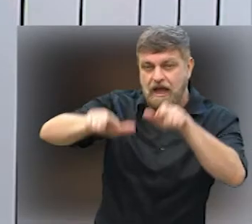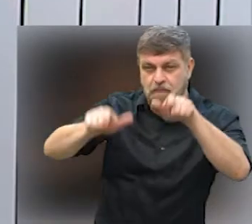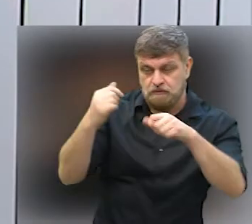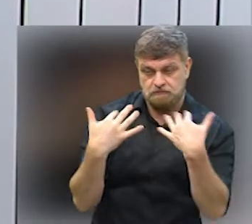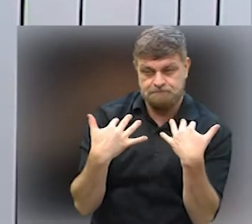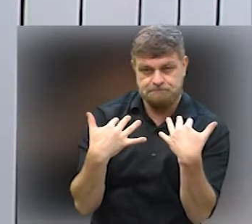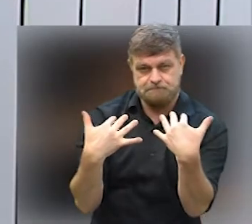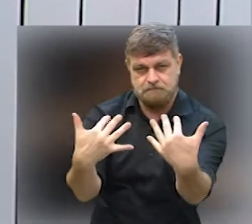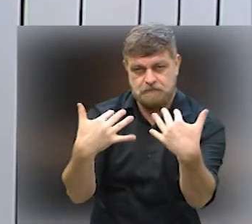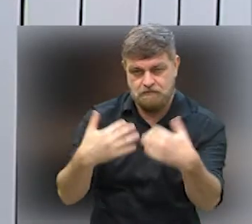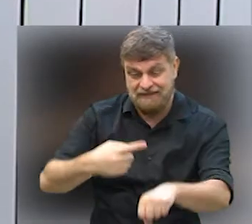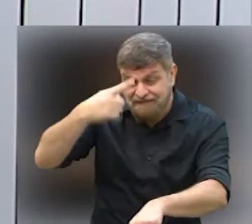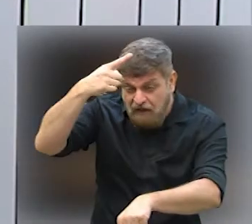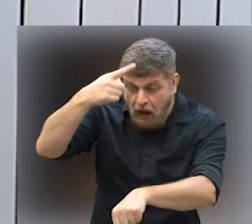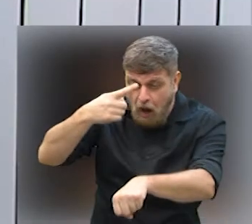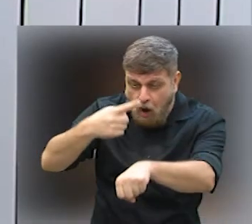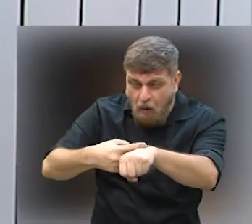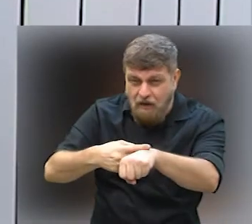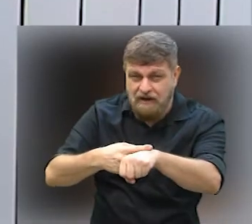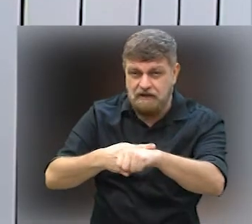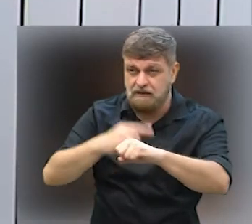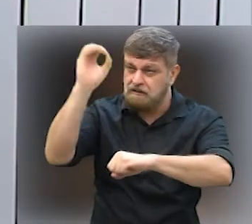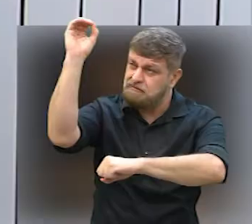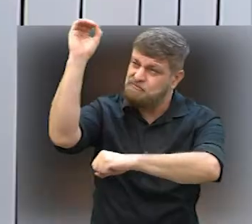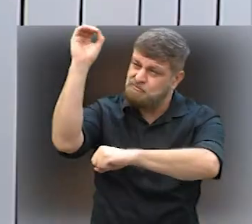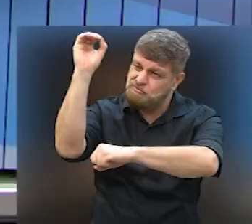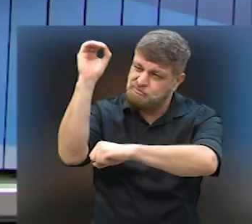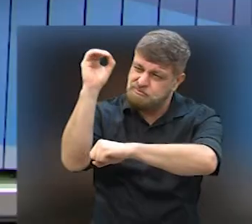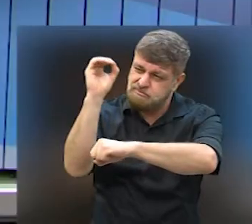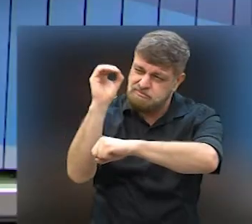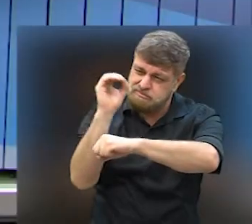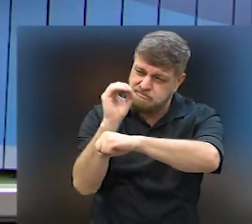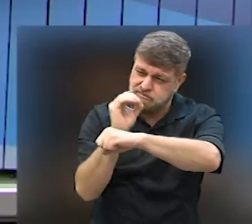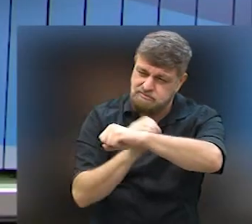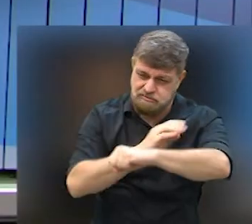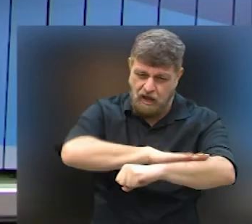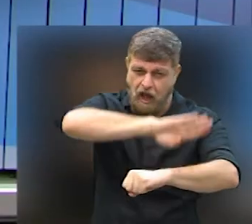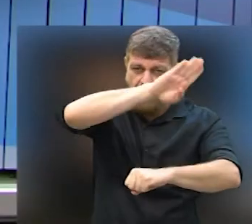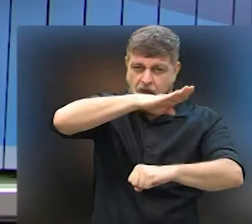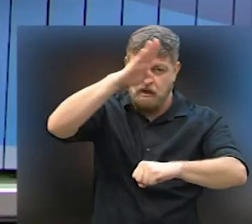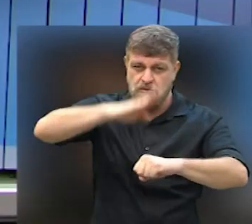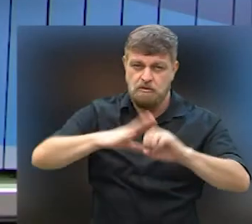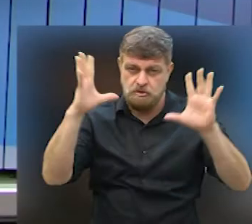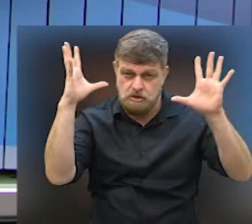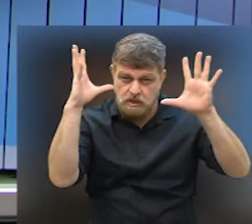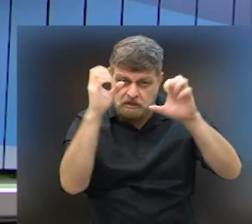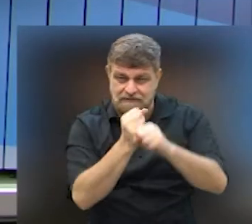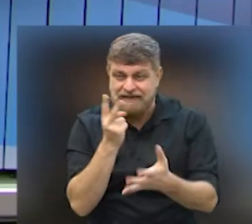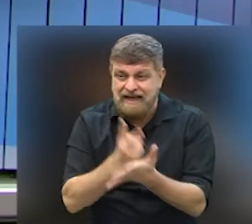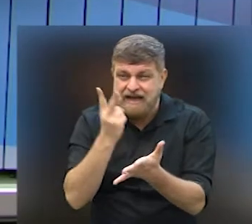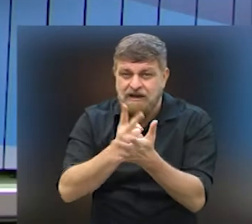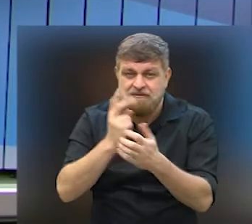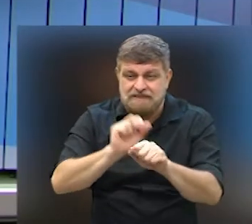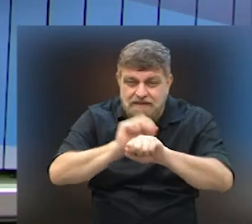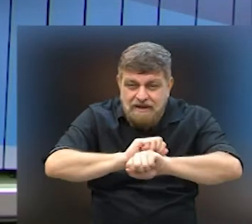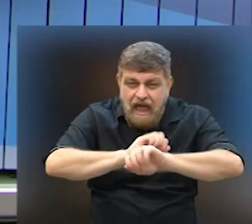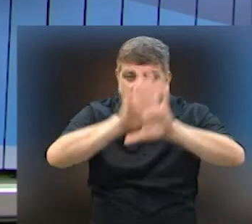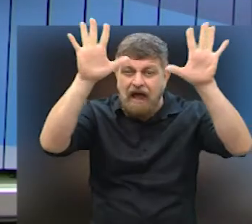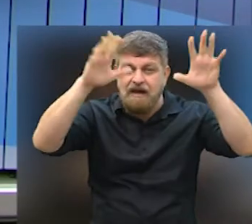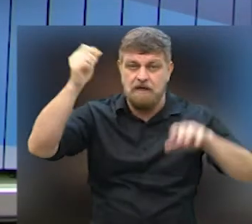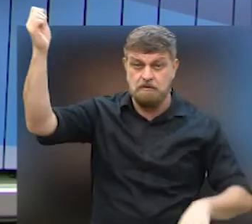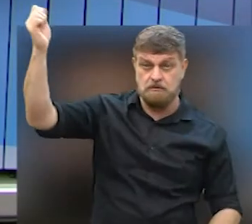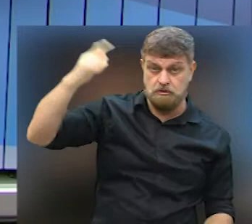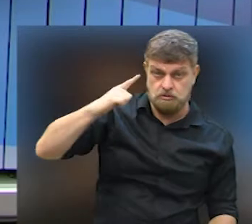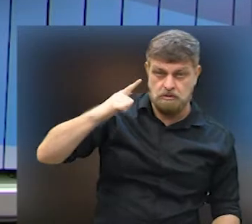está nos acompanhando, em algum momento anoitece lá no Monte Everest? Fica à noite ou fica o tempo claro o tempo inteiro?